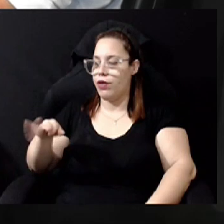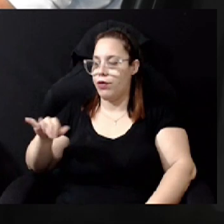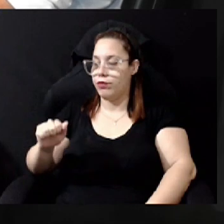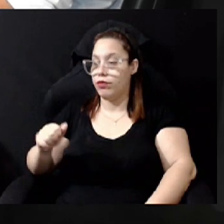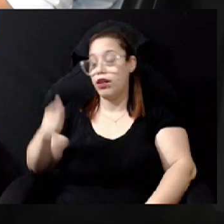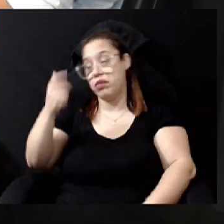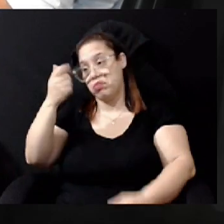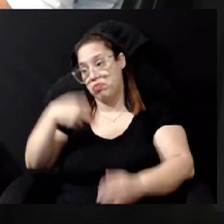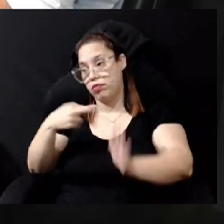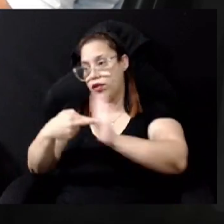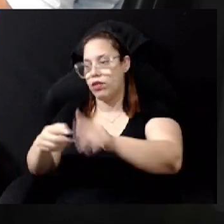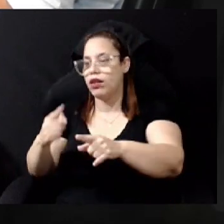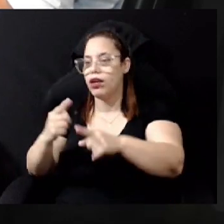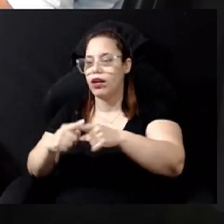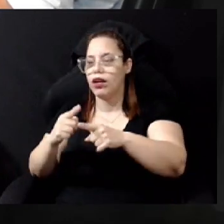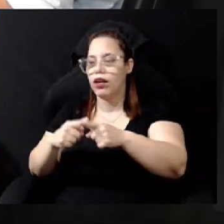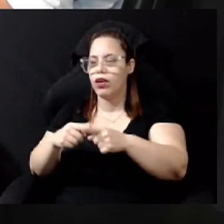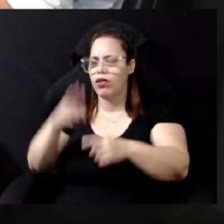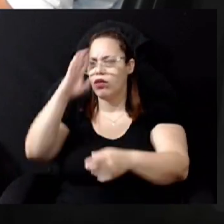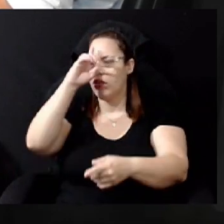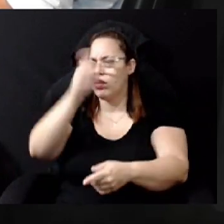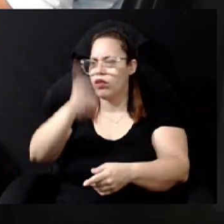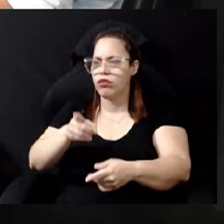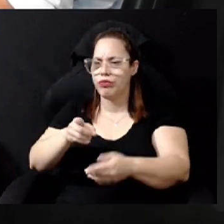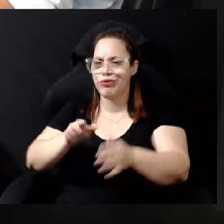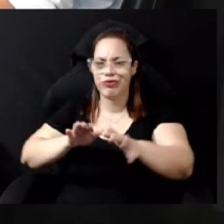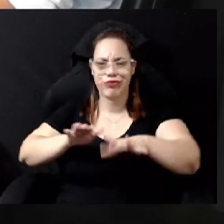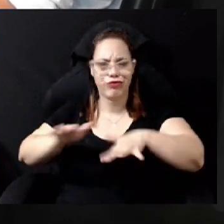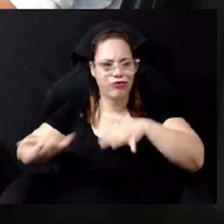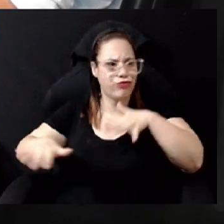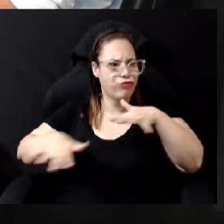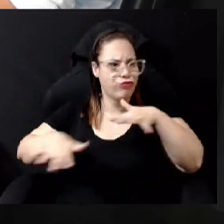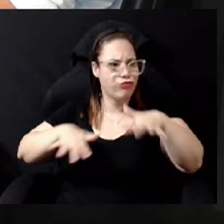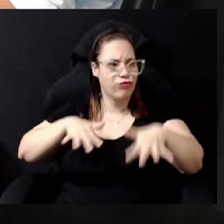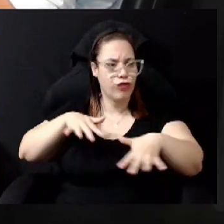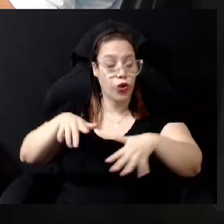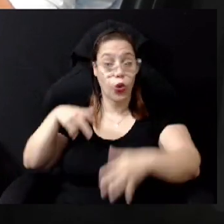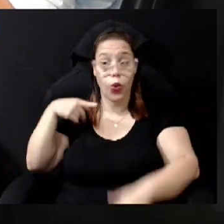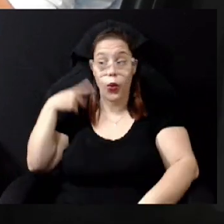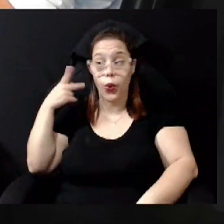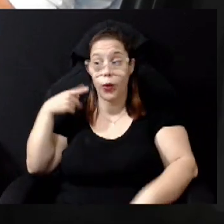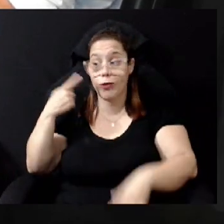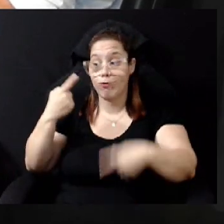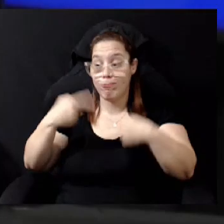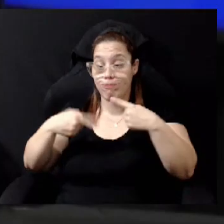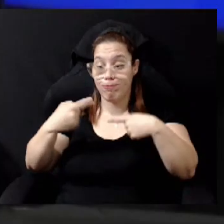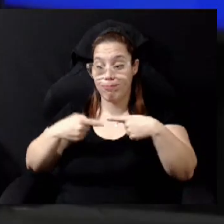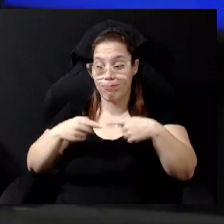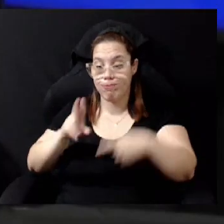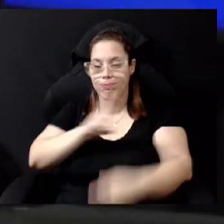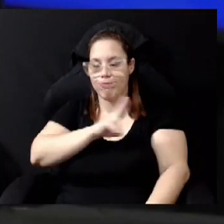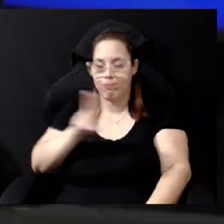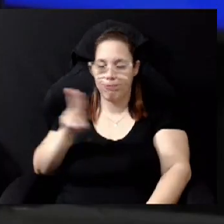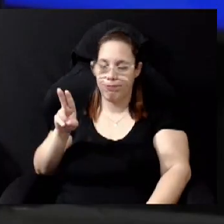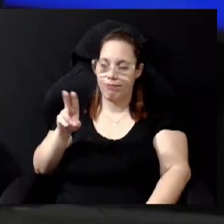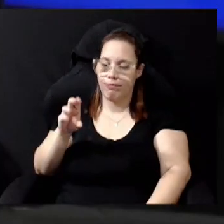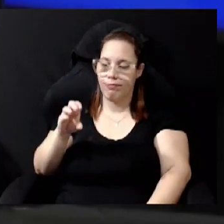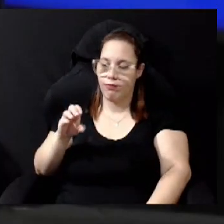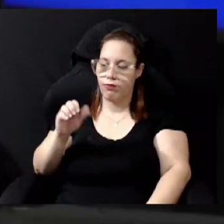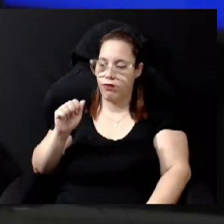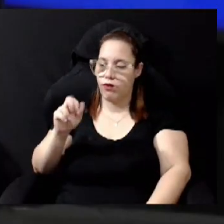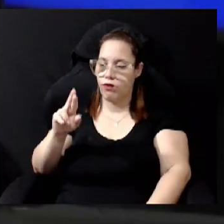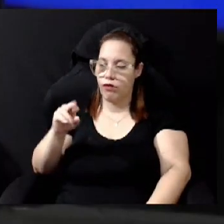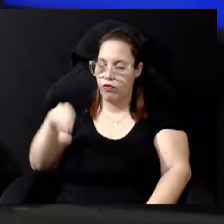que você decidiu, no meio desse trajeto político, ser chamado de Carmo Luiz, né? Porque